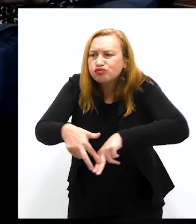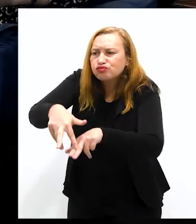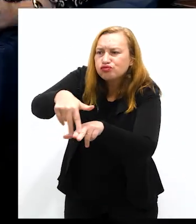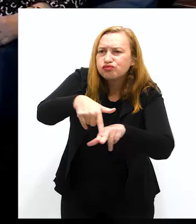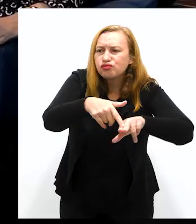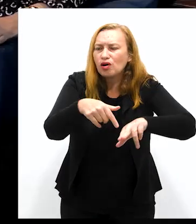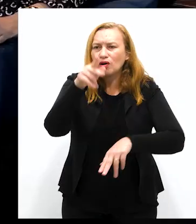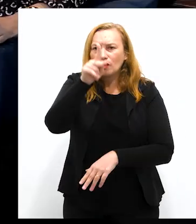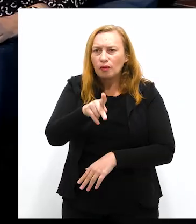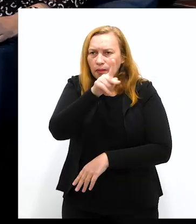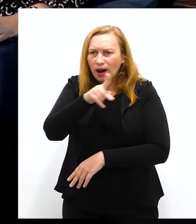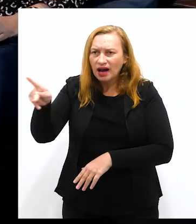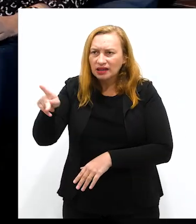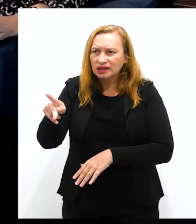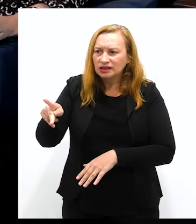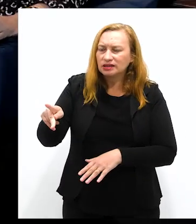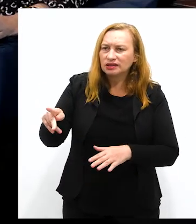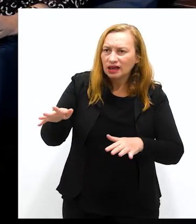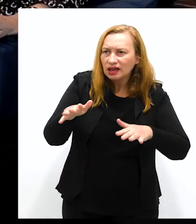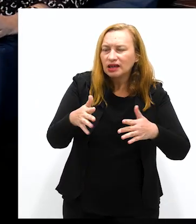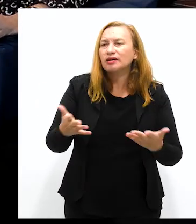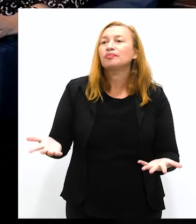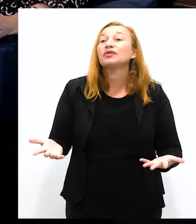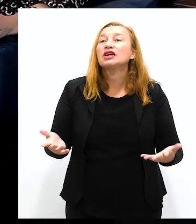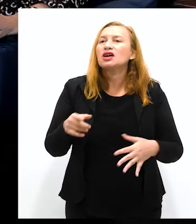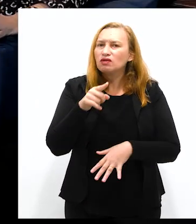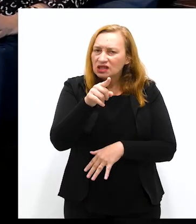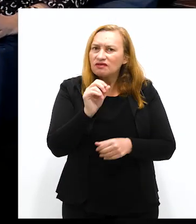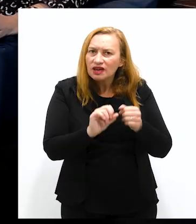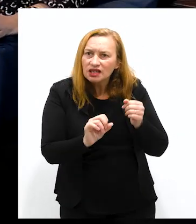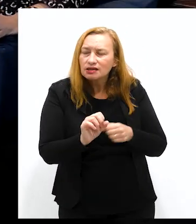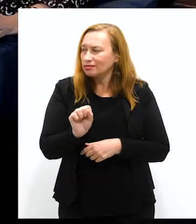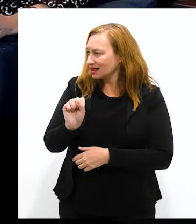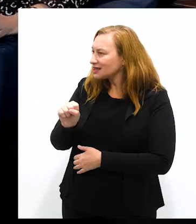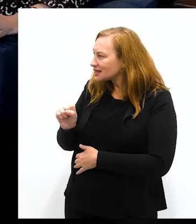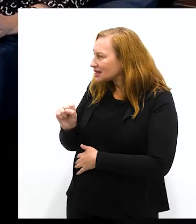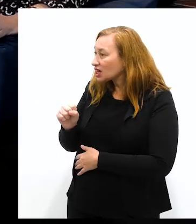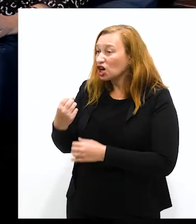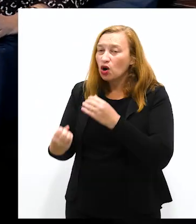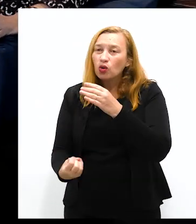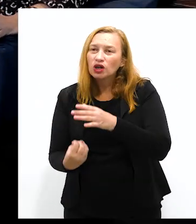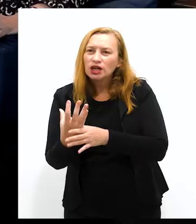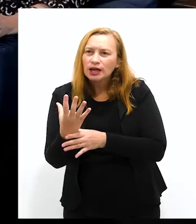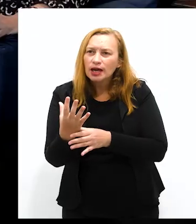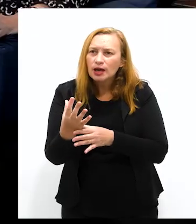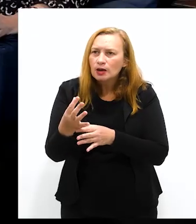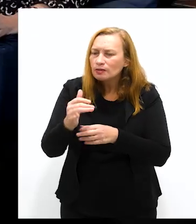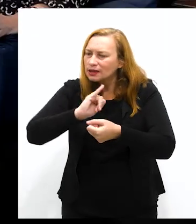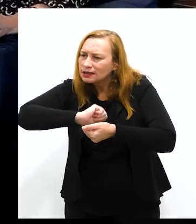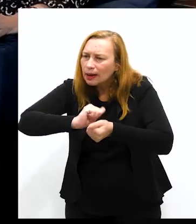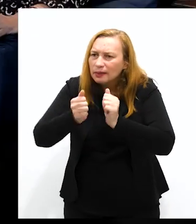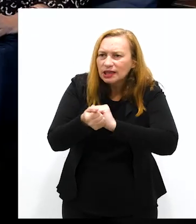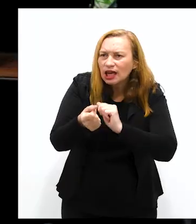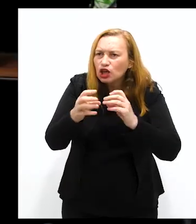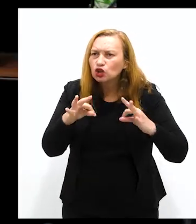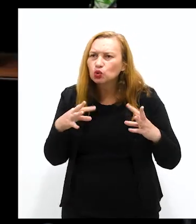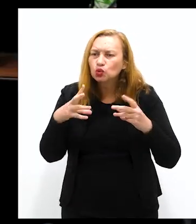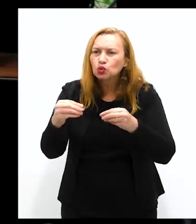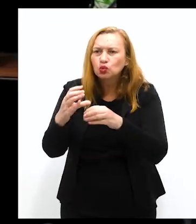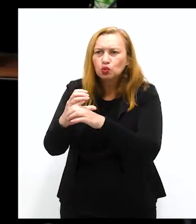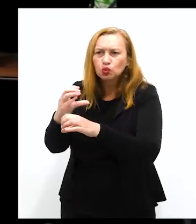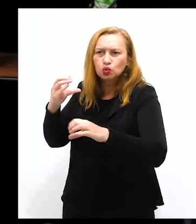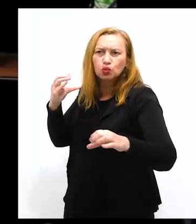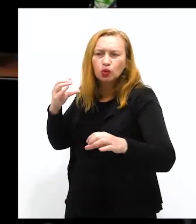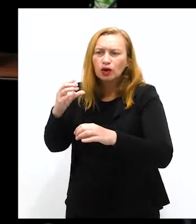lá fazendo esse trabalho também. E ele, na hora, aí eu criei... E vocês fizeram? Fizemos. Uxi. Criei um formato com